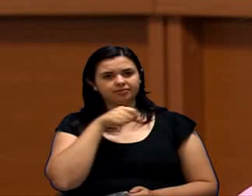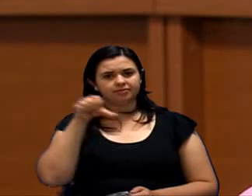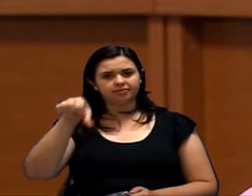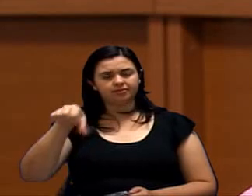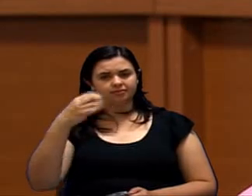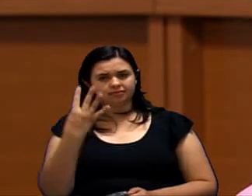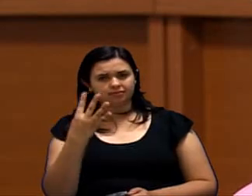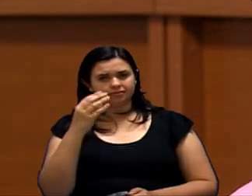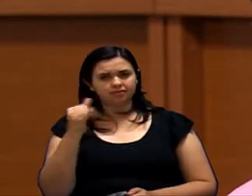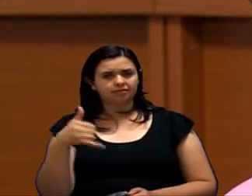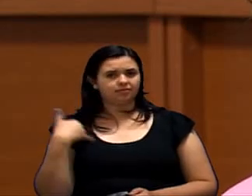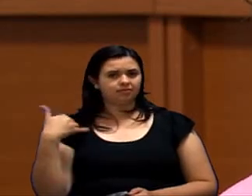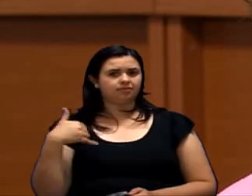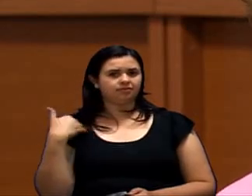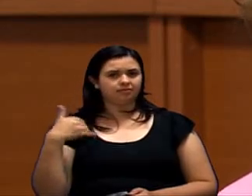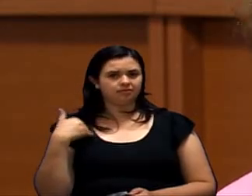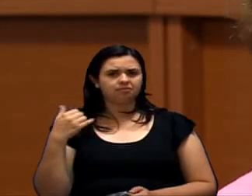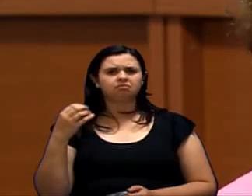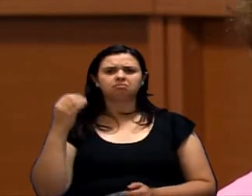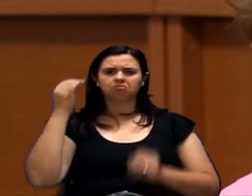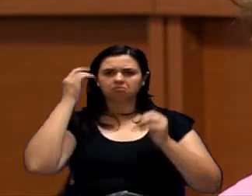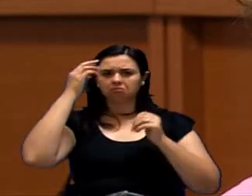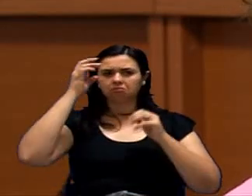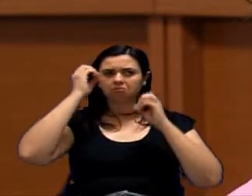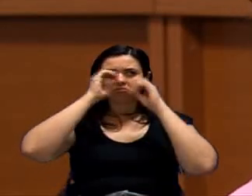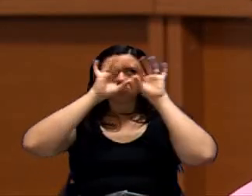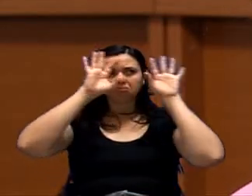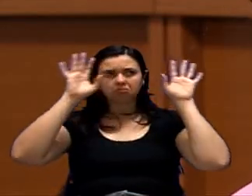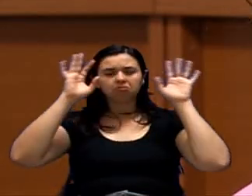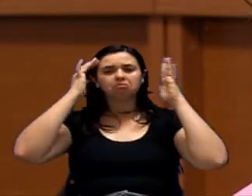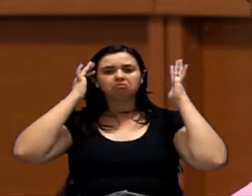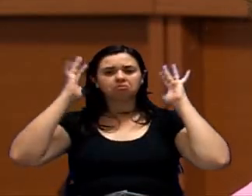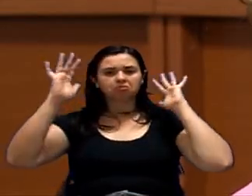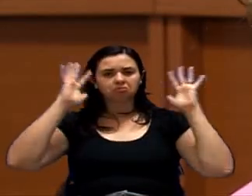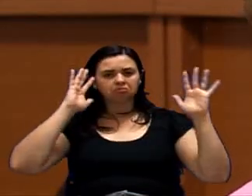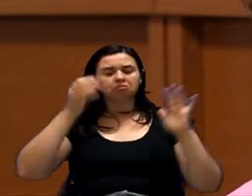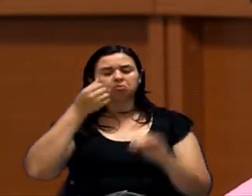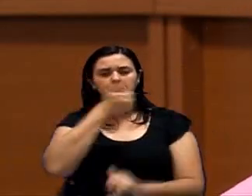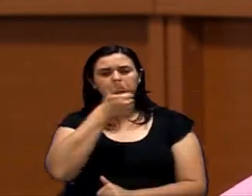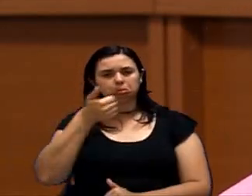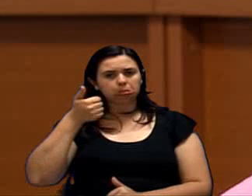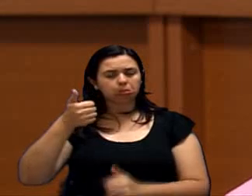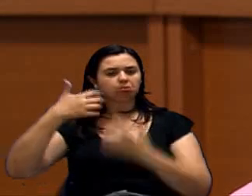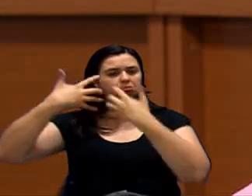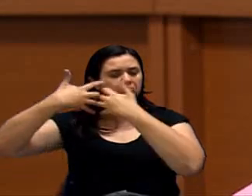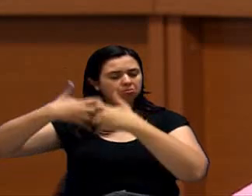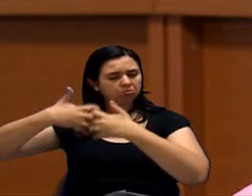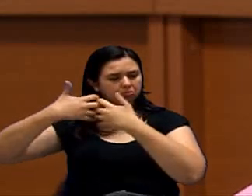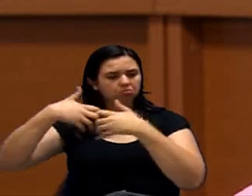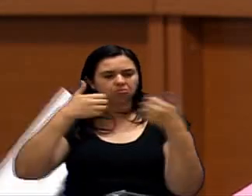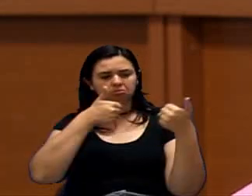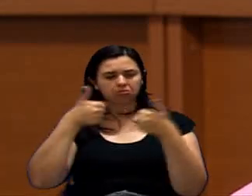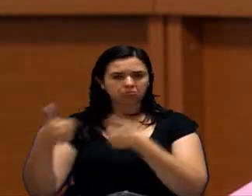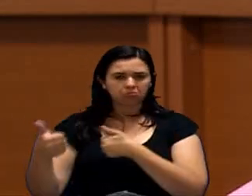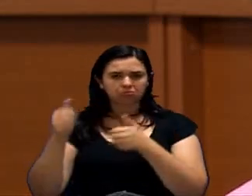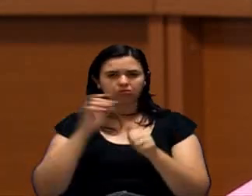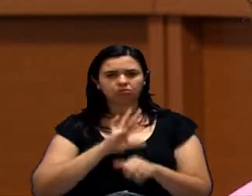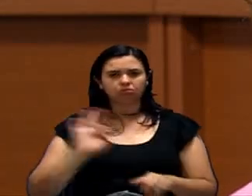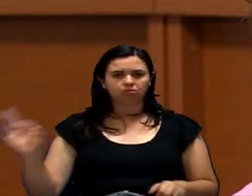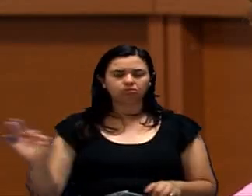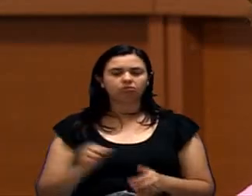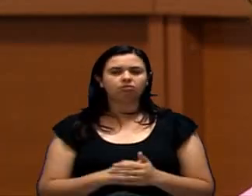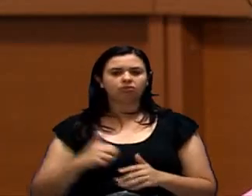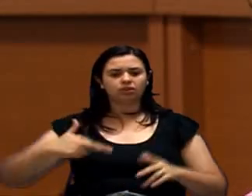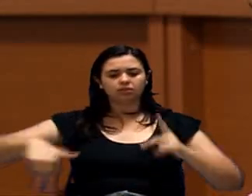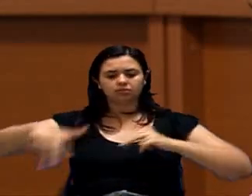94 anos, ela tá muito lúcida. Anda, agora tá um pouquinho, né, para andar, um pouco difícil, mas assim, passei a cidade inteira, caminho a